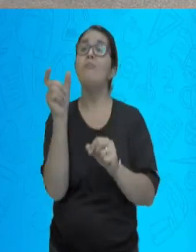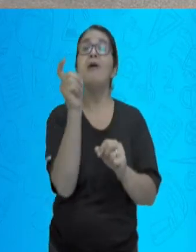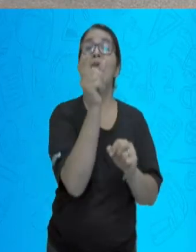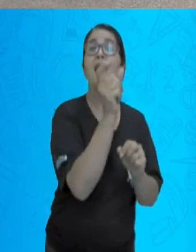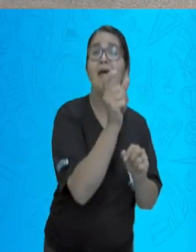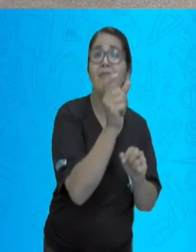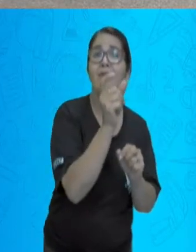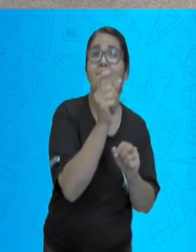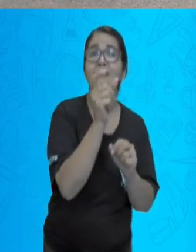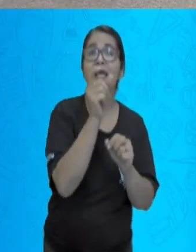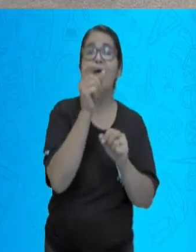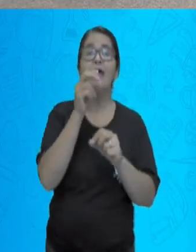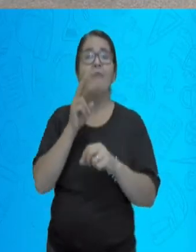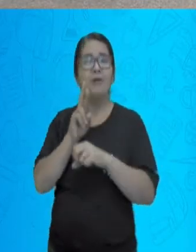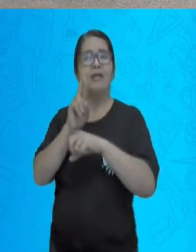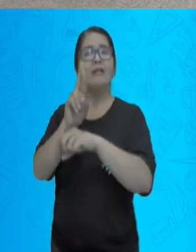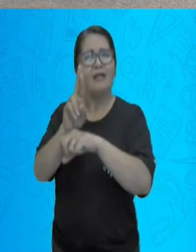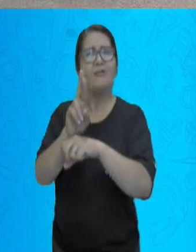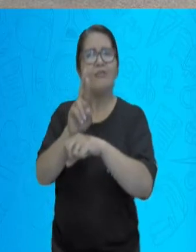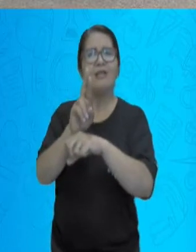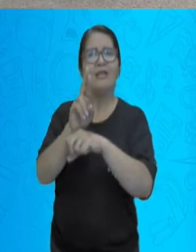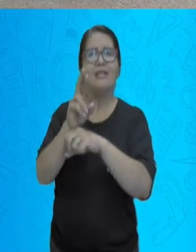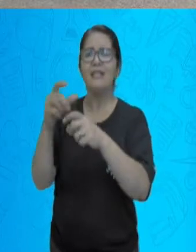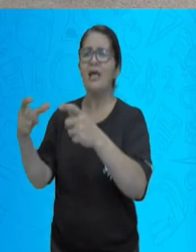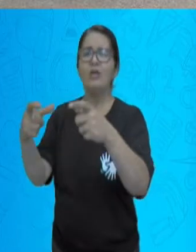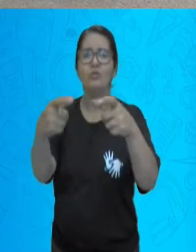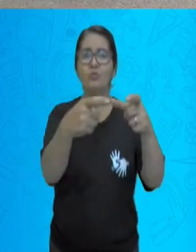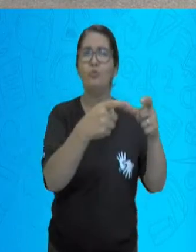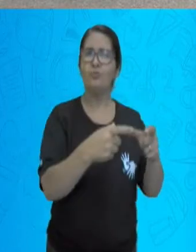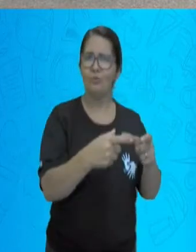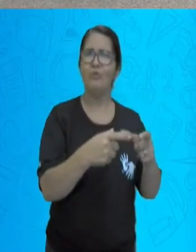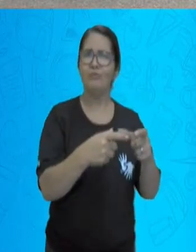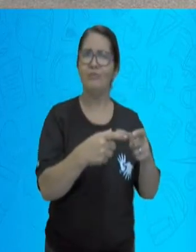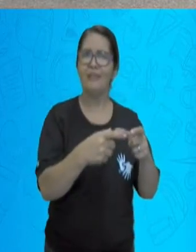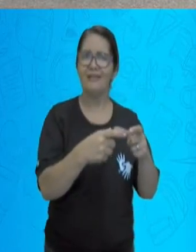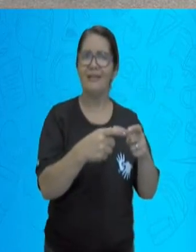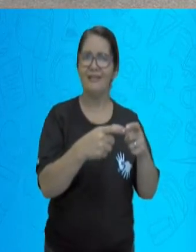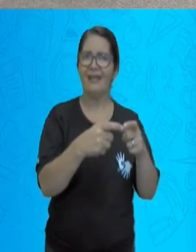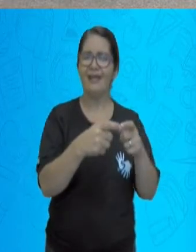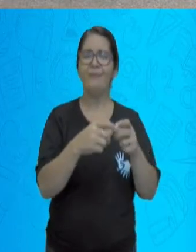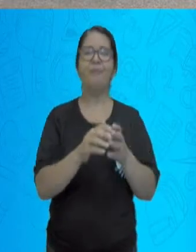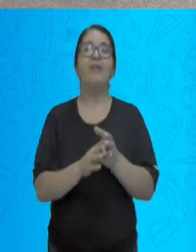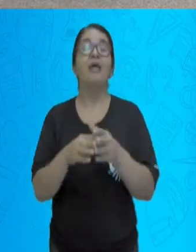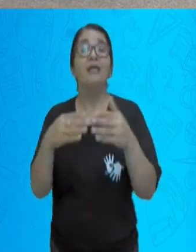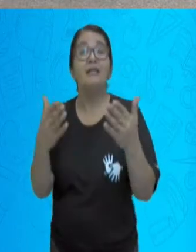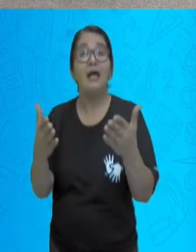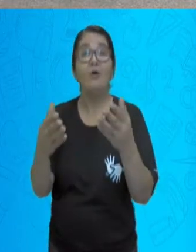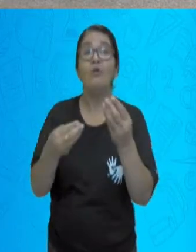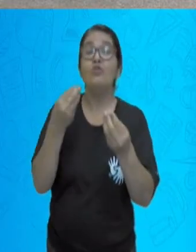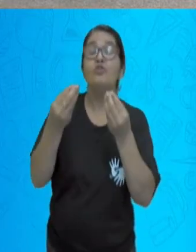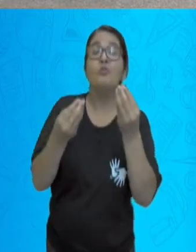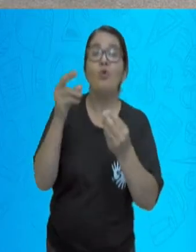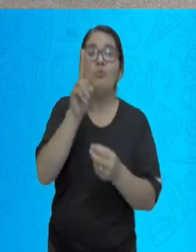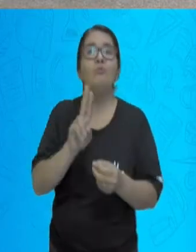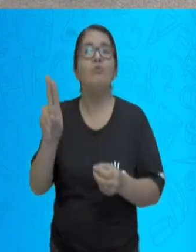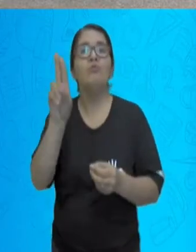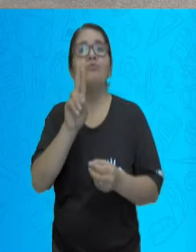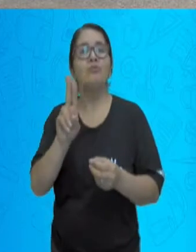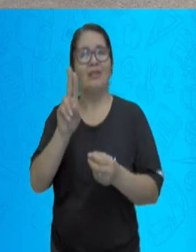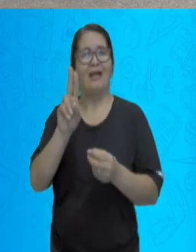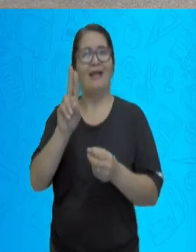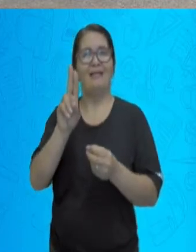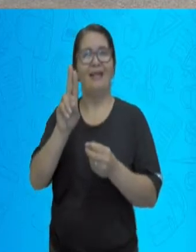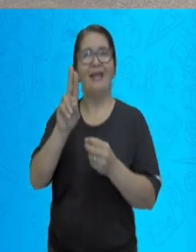mesmo. Bem, substantivo, ele também faz parte de uma classe de palavras, que tem como função dar